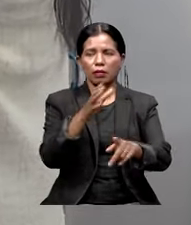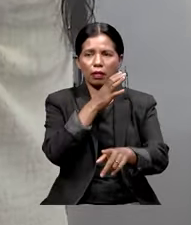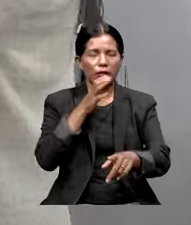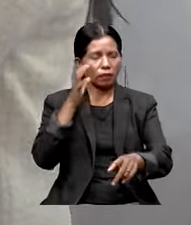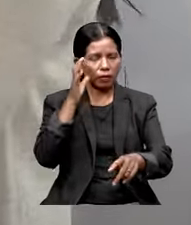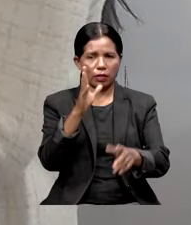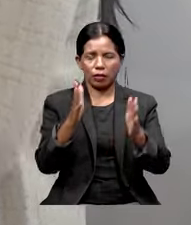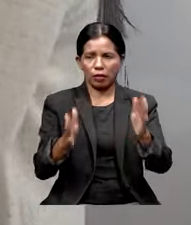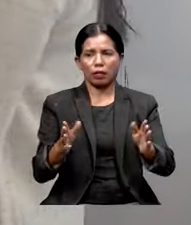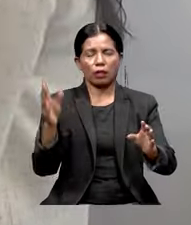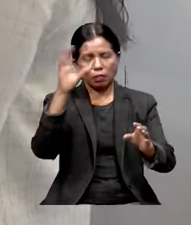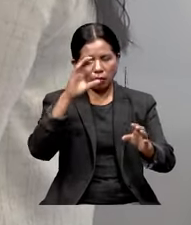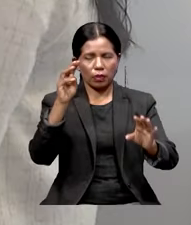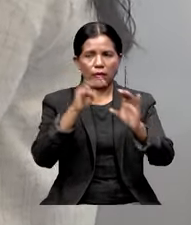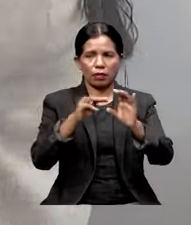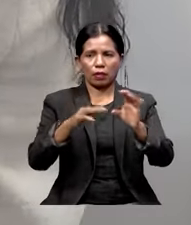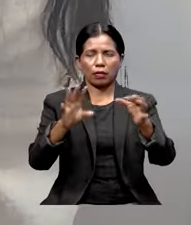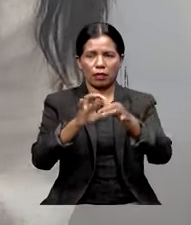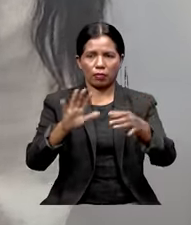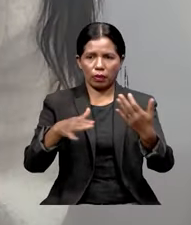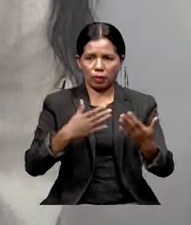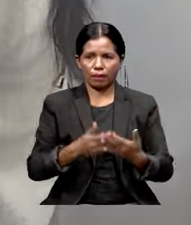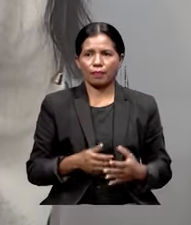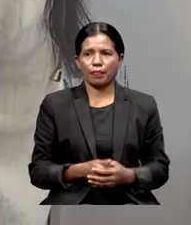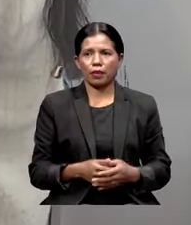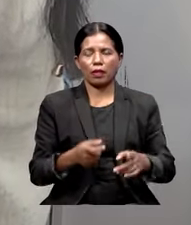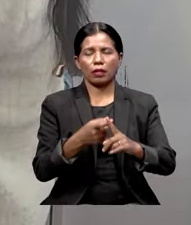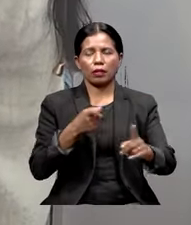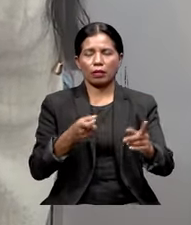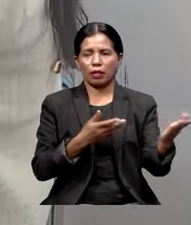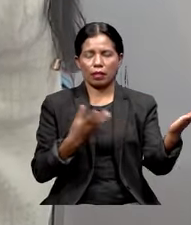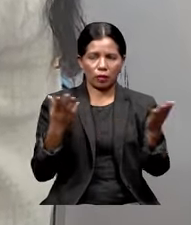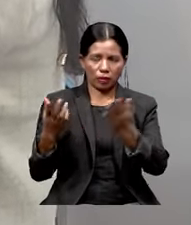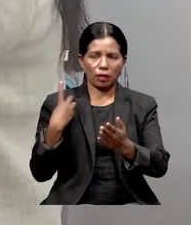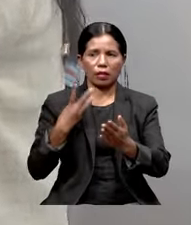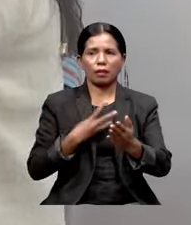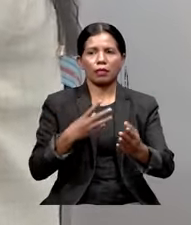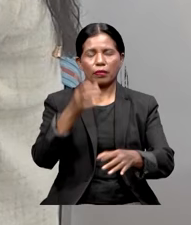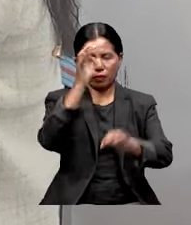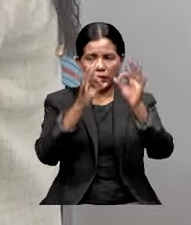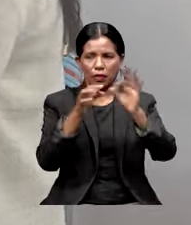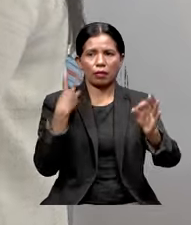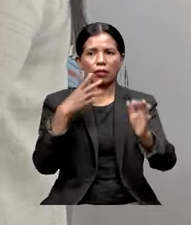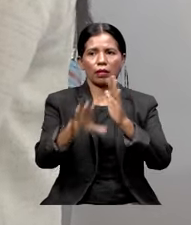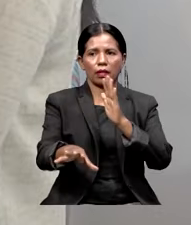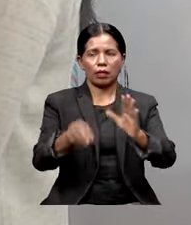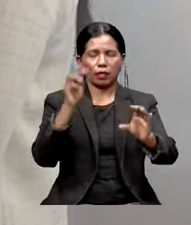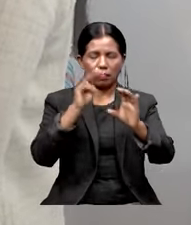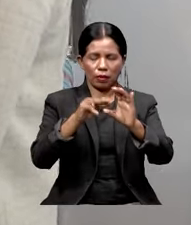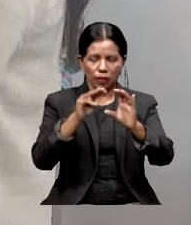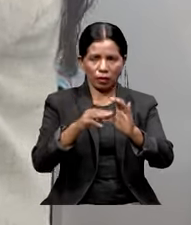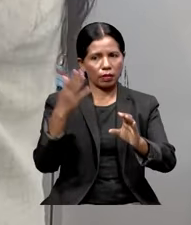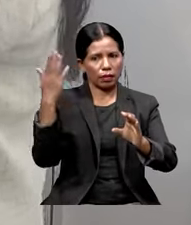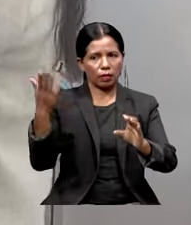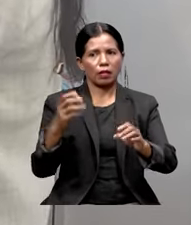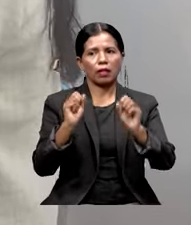mos buscamos mercado para membro sira. Os exporane a minha fiergata carica, a minha belo retamatic mercado para mercado,